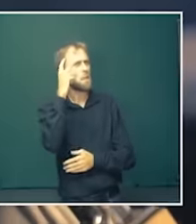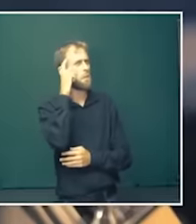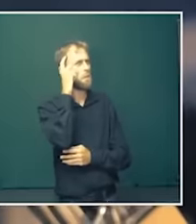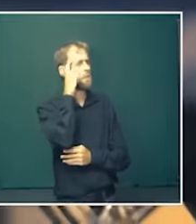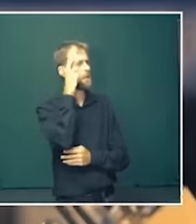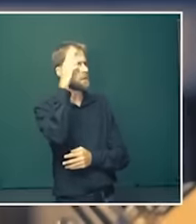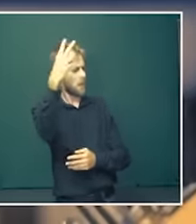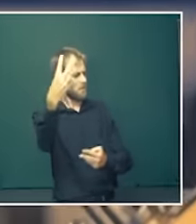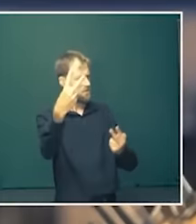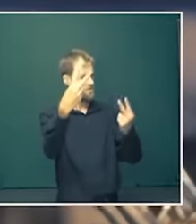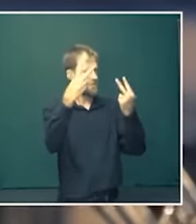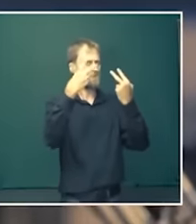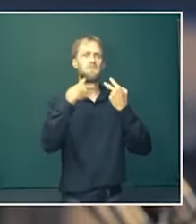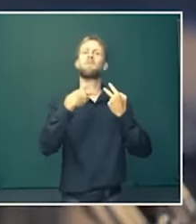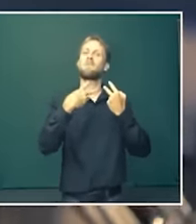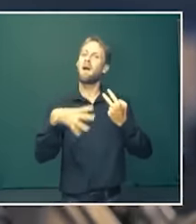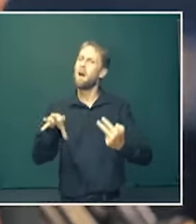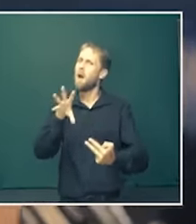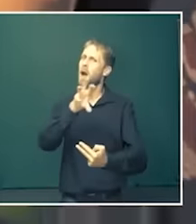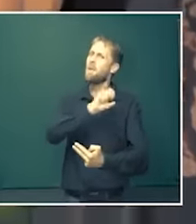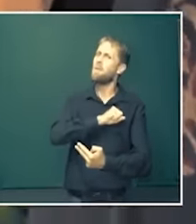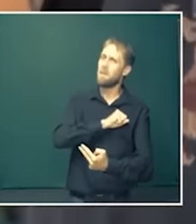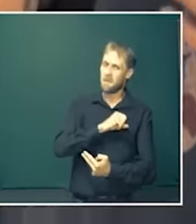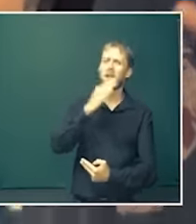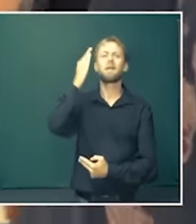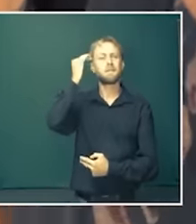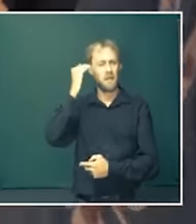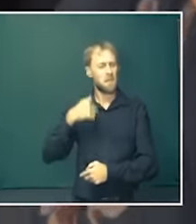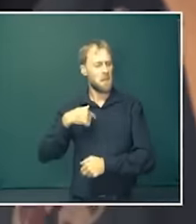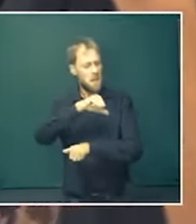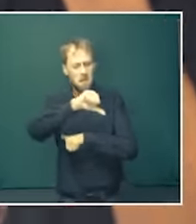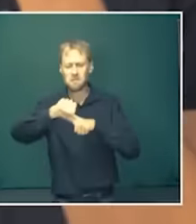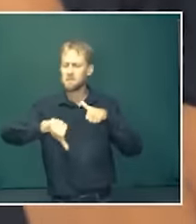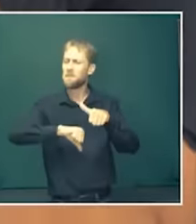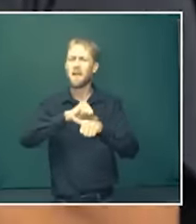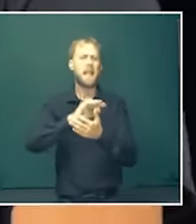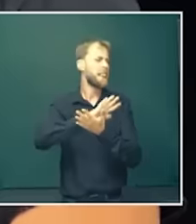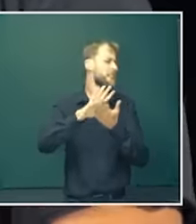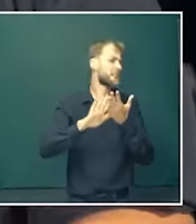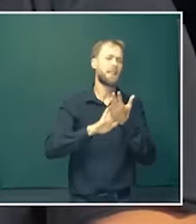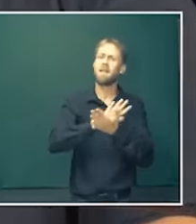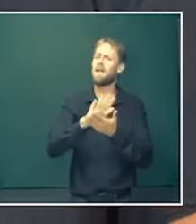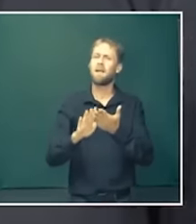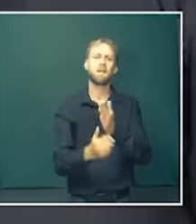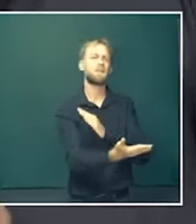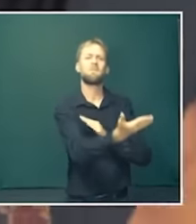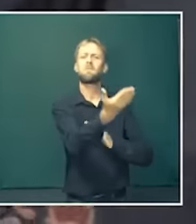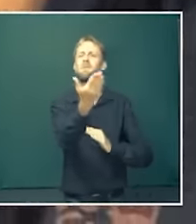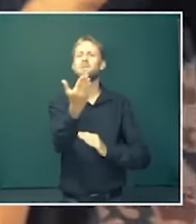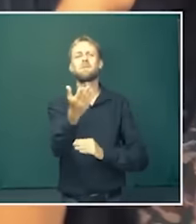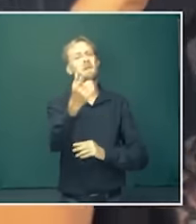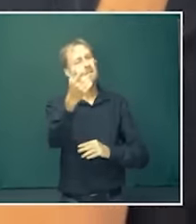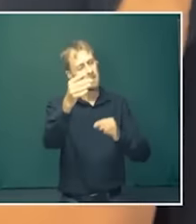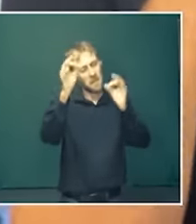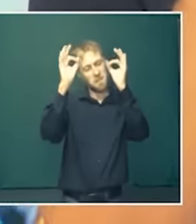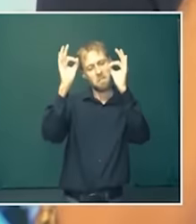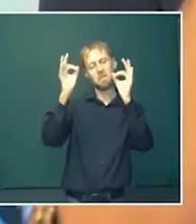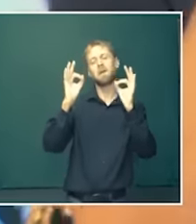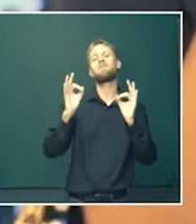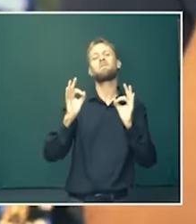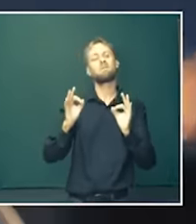enxergue todo esse amor na sua frente. Saiba que eu não mudaria nada, nada em você. Quem ama